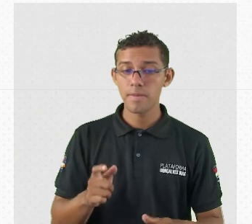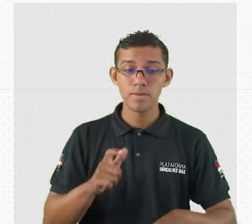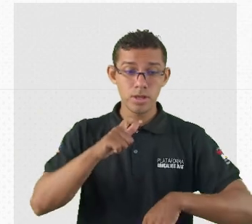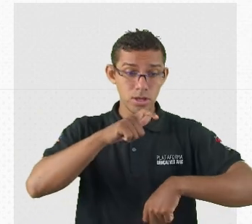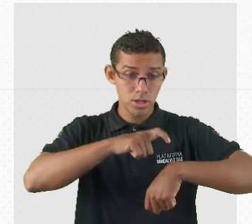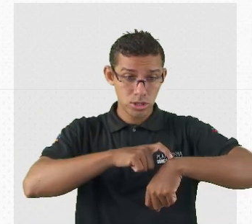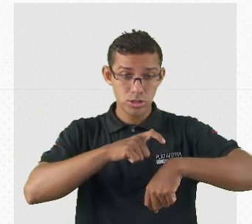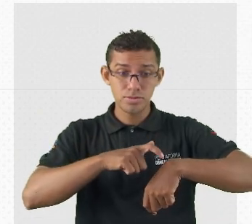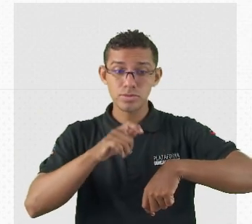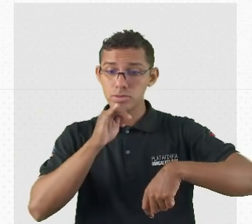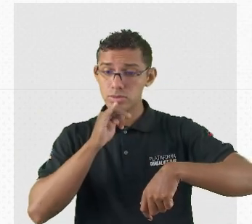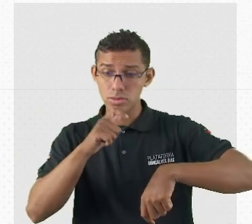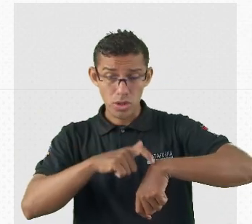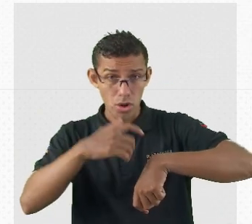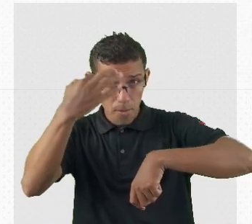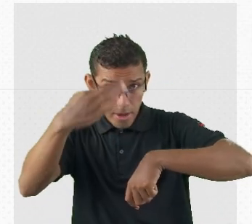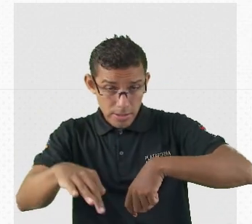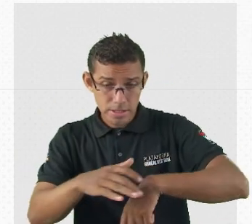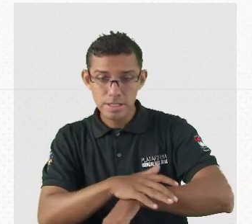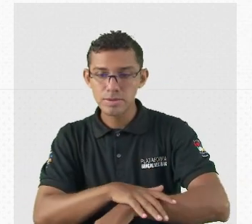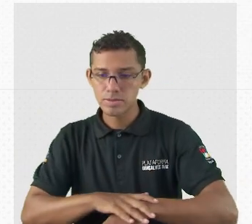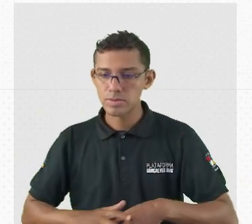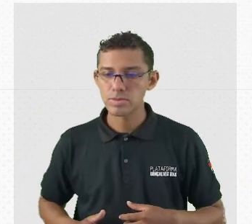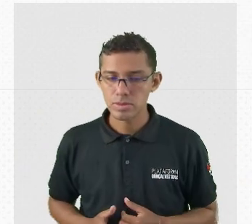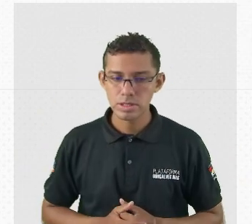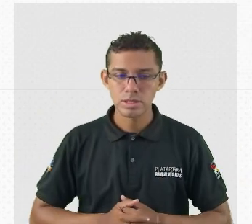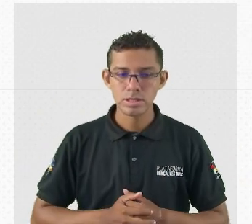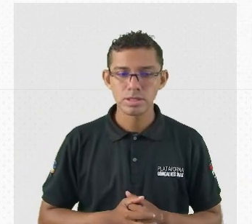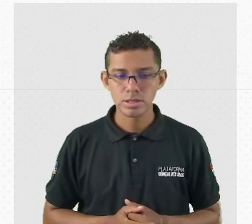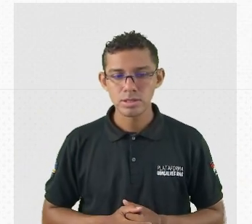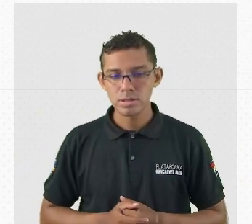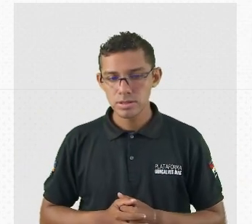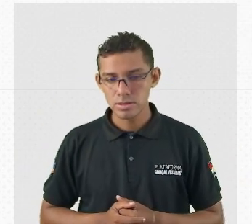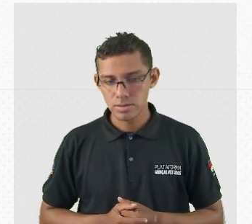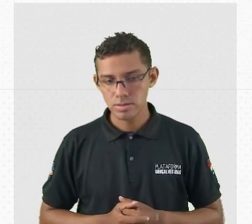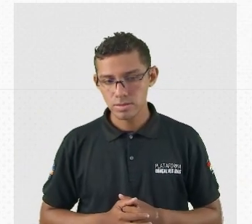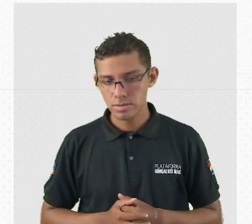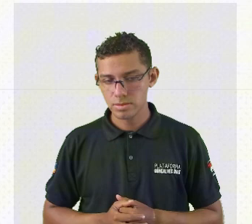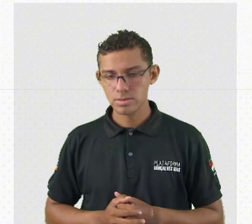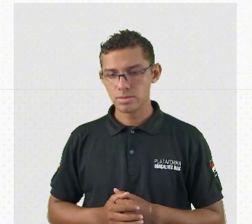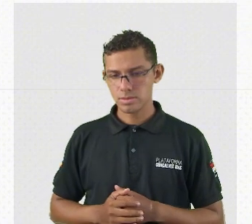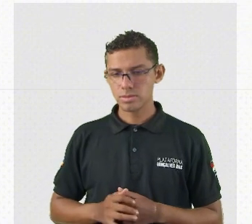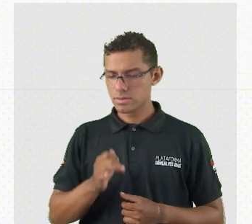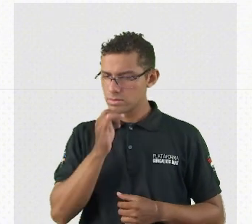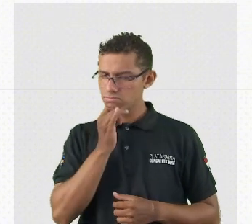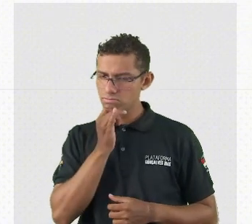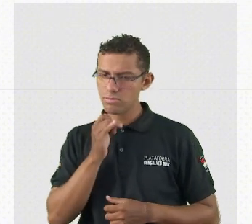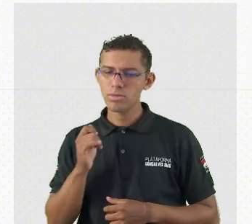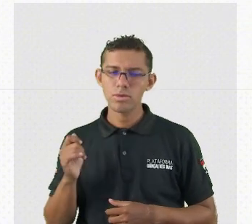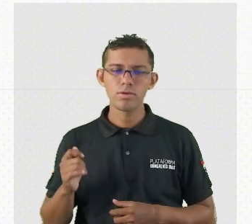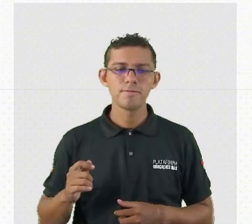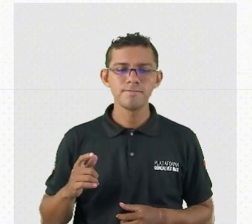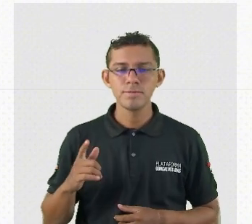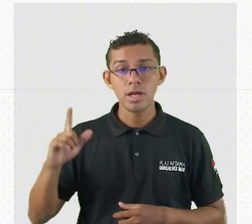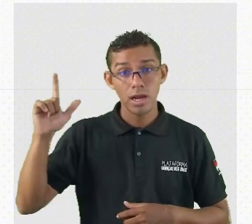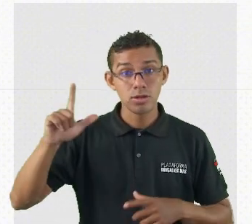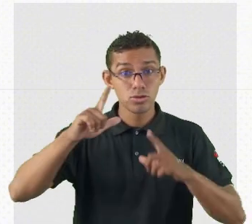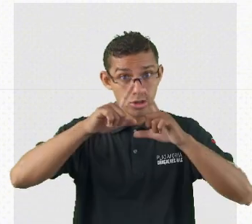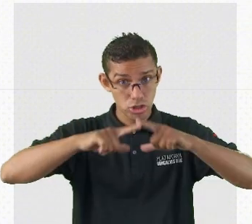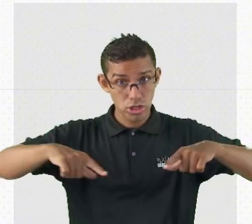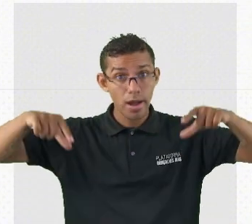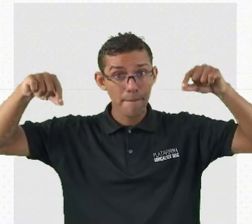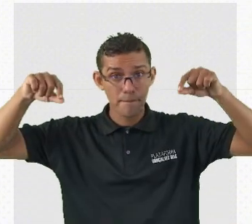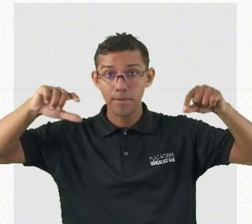estoque mínimo, no momento certo, gente, tá? O toyotismo, ele foi um modelo pensado, sim, nas fábricas da Toyota no Japão, gente, num